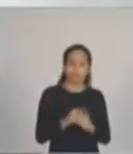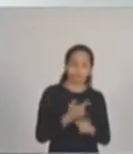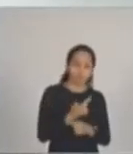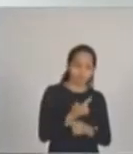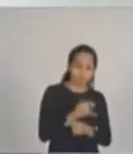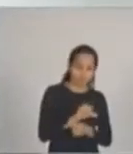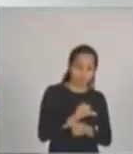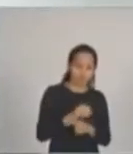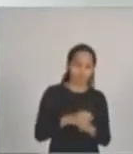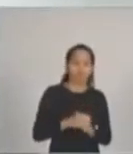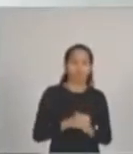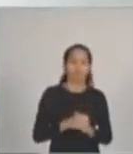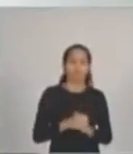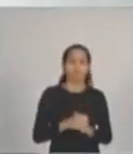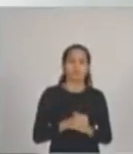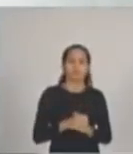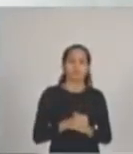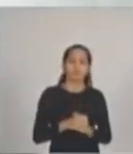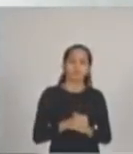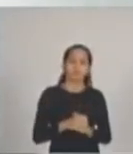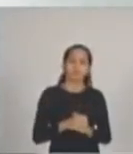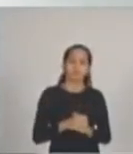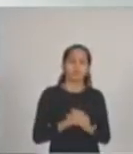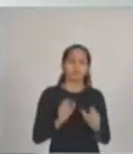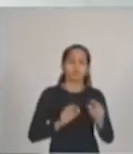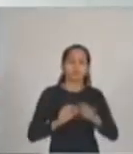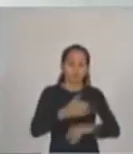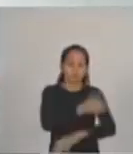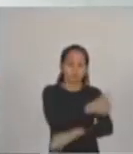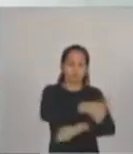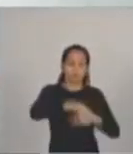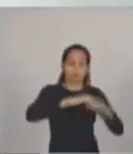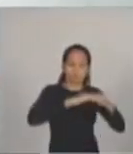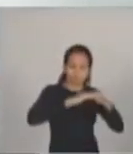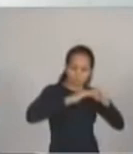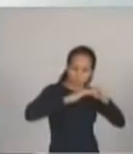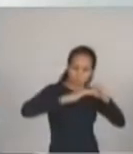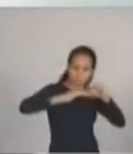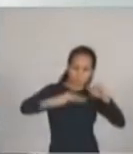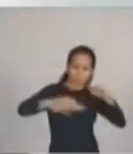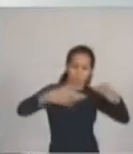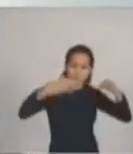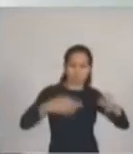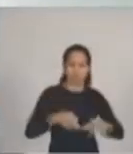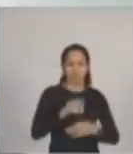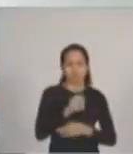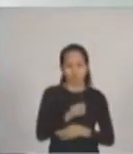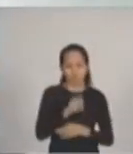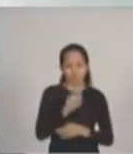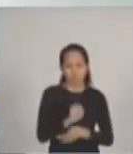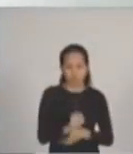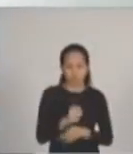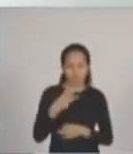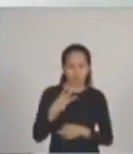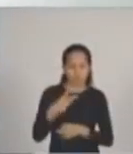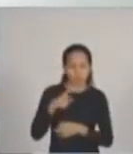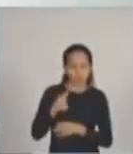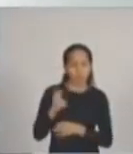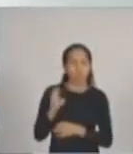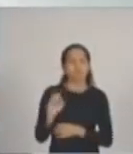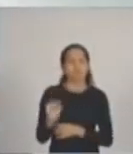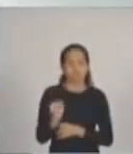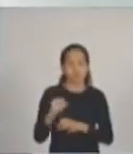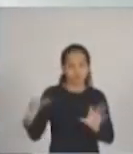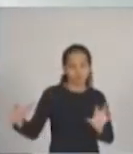1229, para a pavimentação na estrada de acesso da ES358, que liga